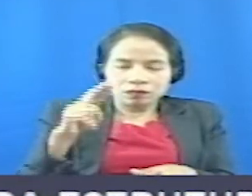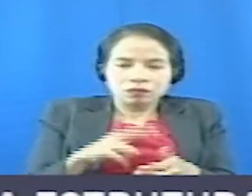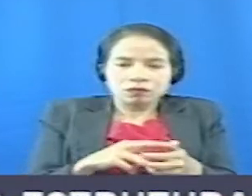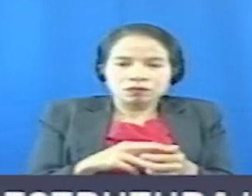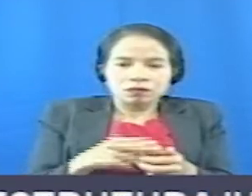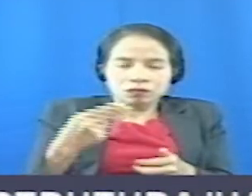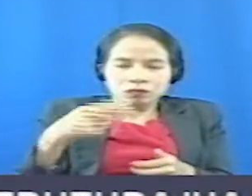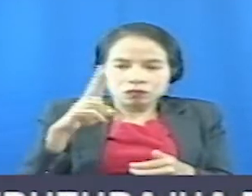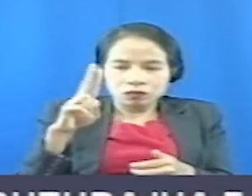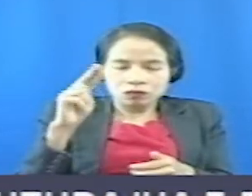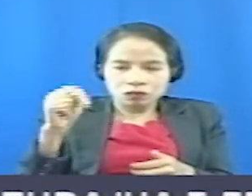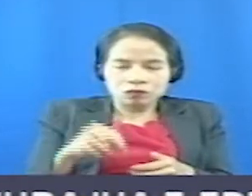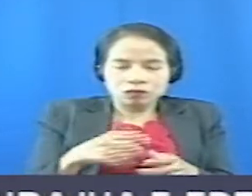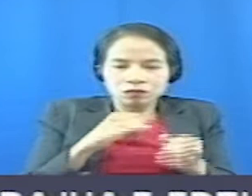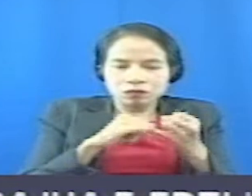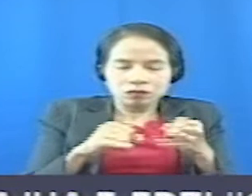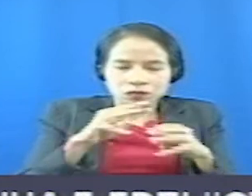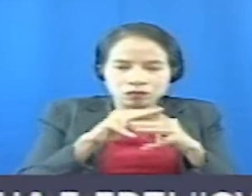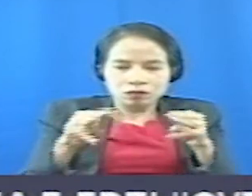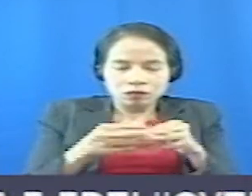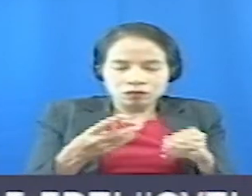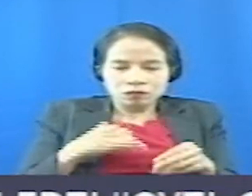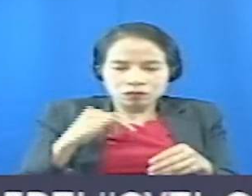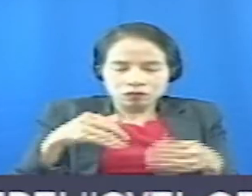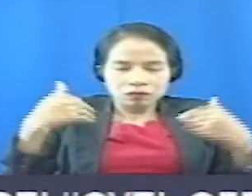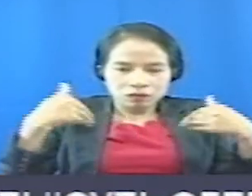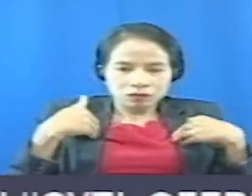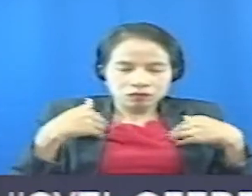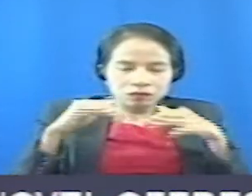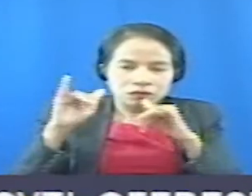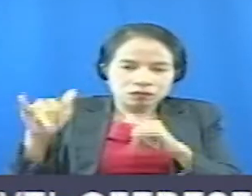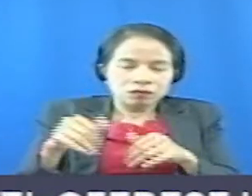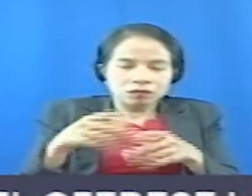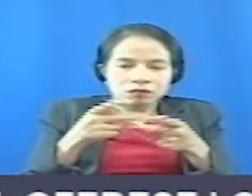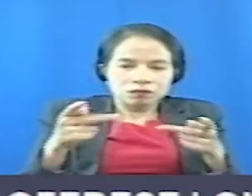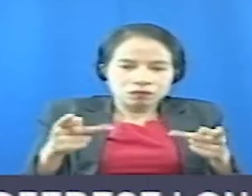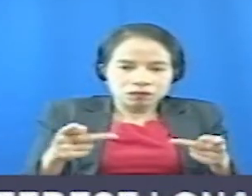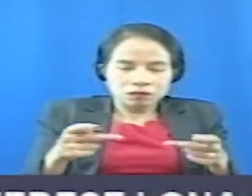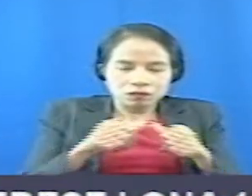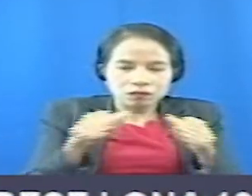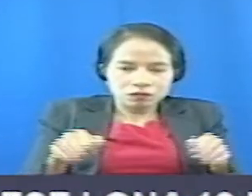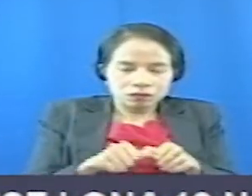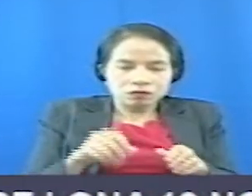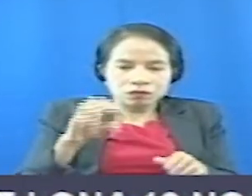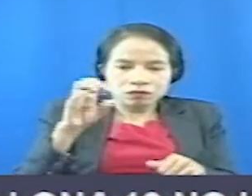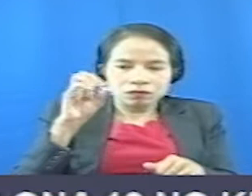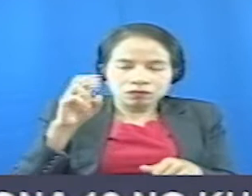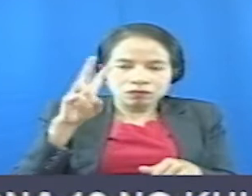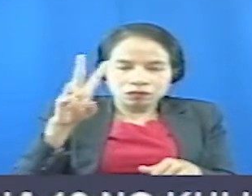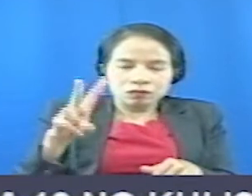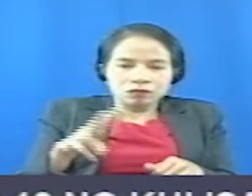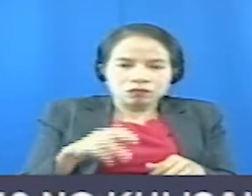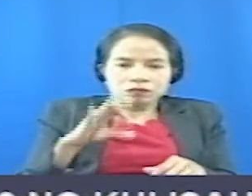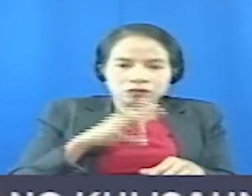administrativo Dom Aleixo, e Cusleu, e a município dele, e a caso Iratan, ela e a aldeia 02, Fatuhada, posto administrativo Dom